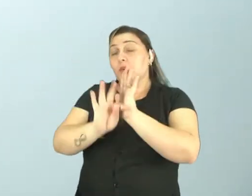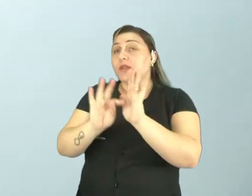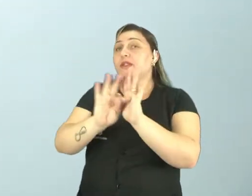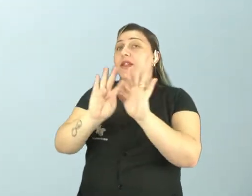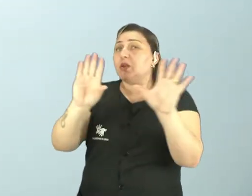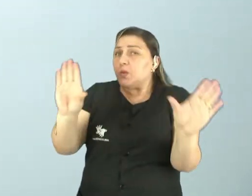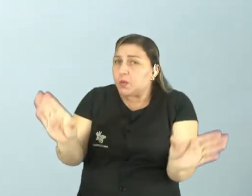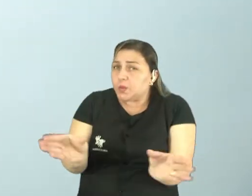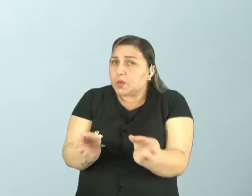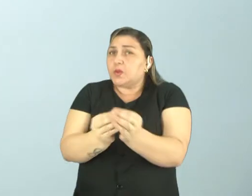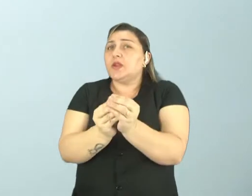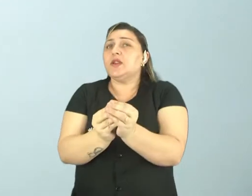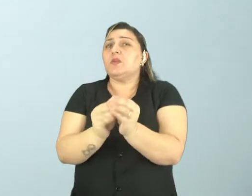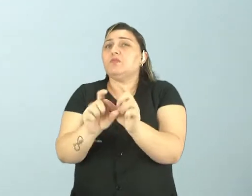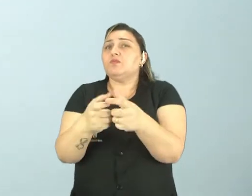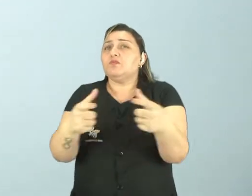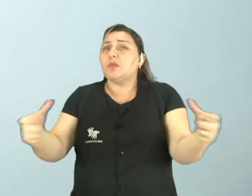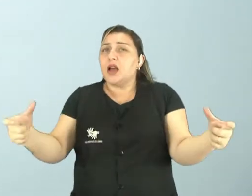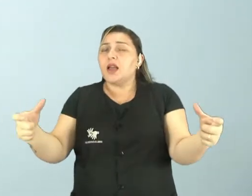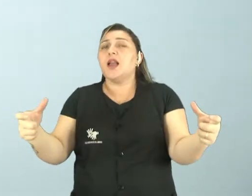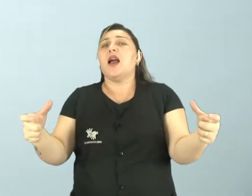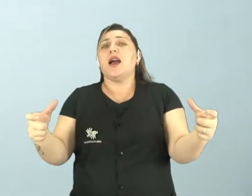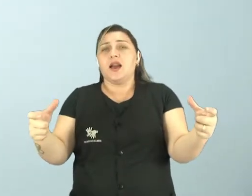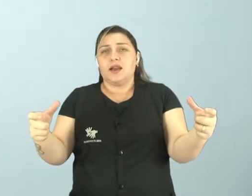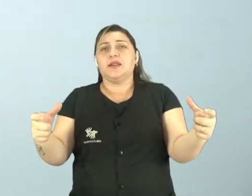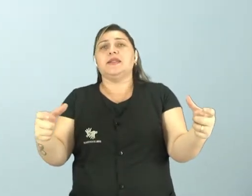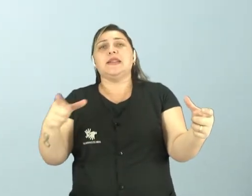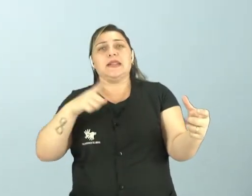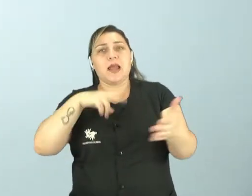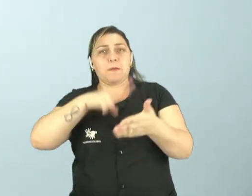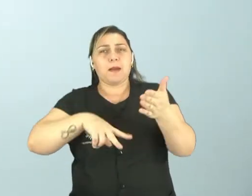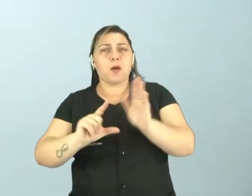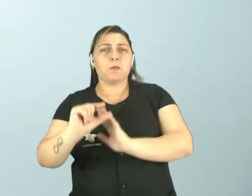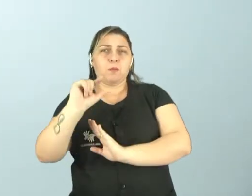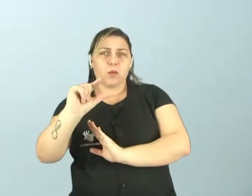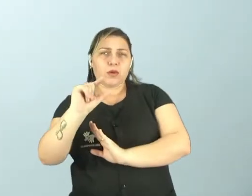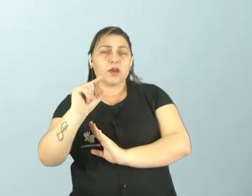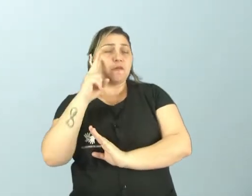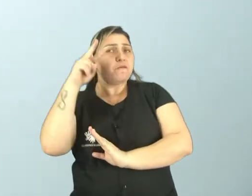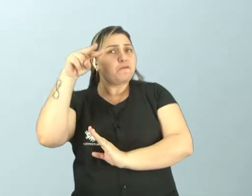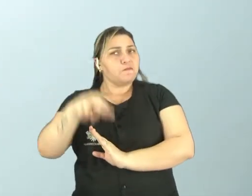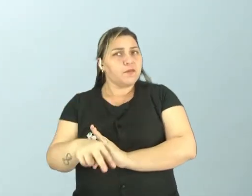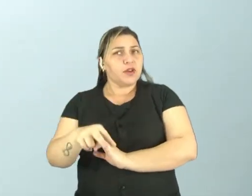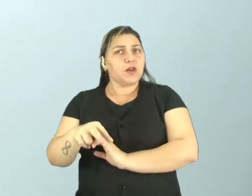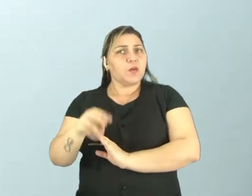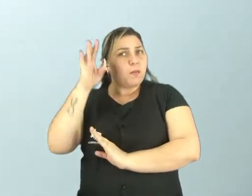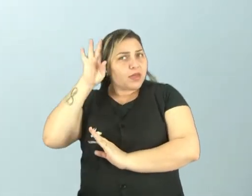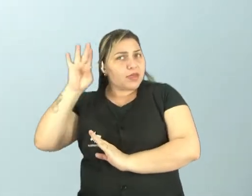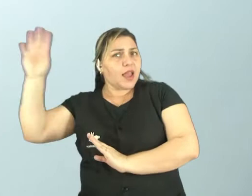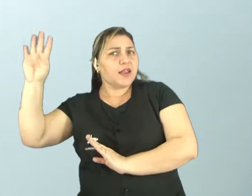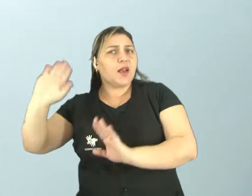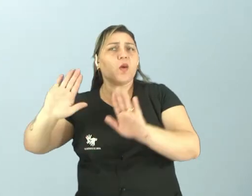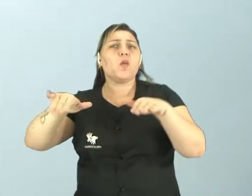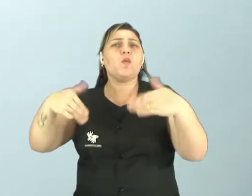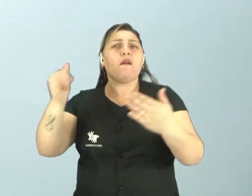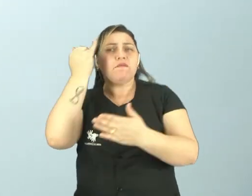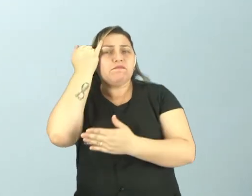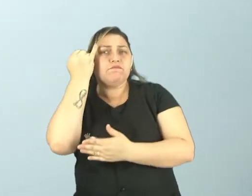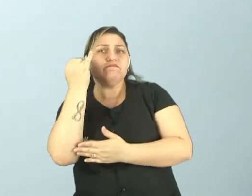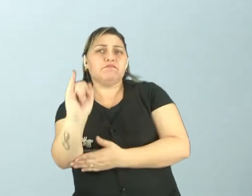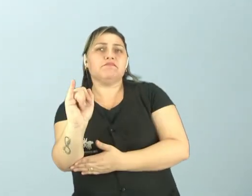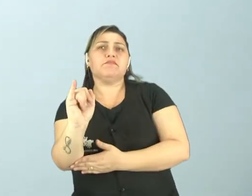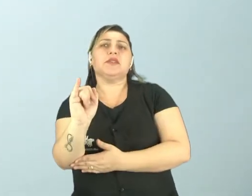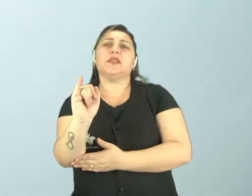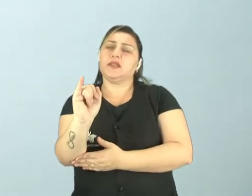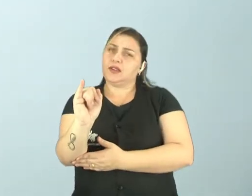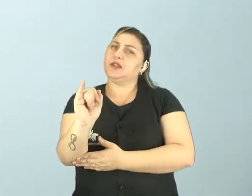fragmento, ele é bem maior, daqui a pouco a gente vai ler mais um pouquinho dele. E aqui a gente já observa uma tese. Qual é a ideia que ele